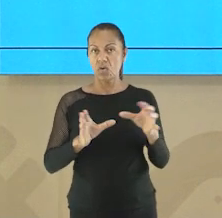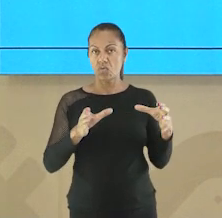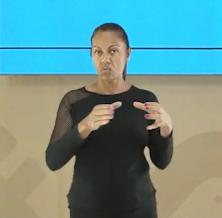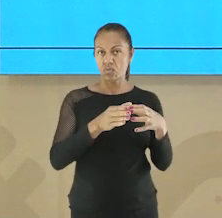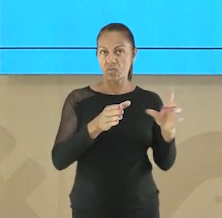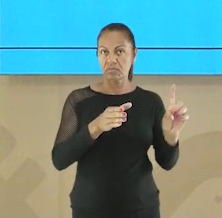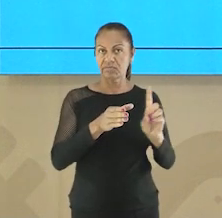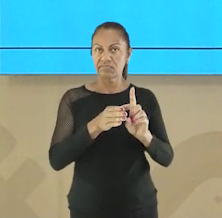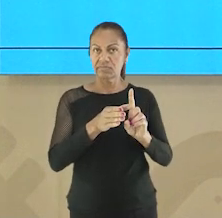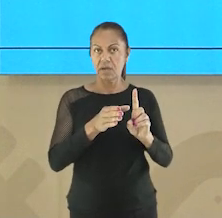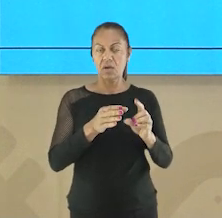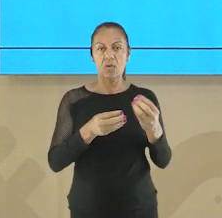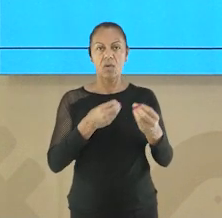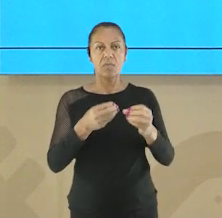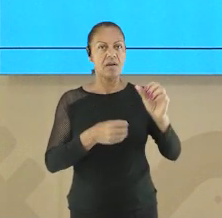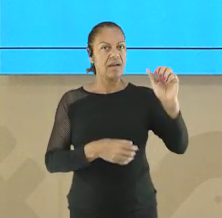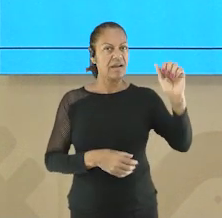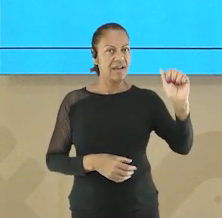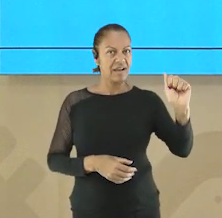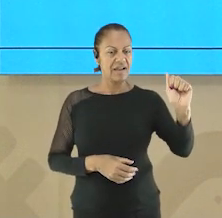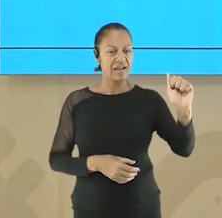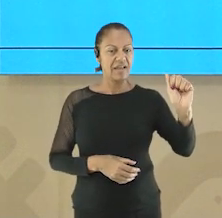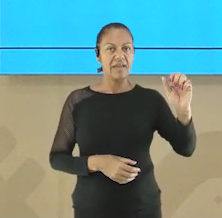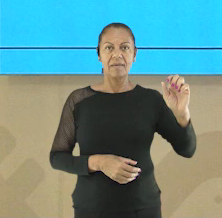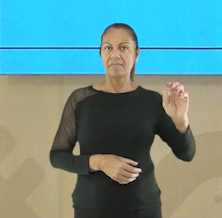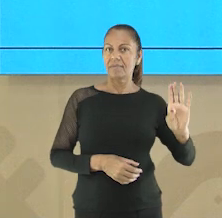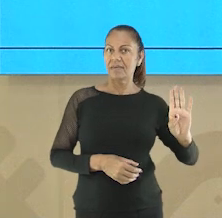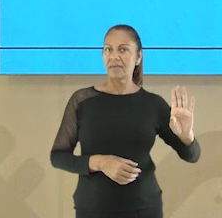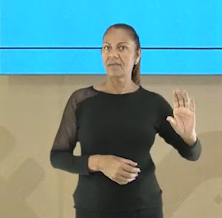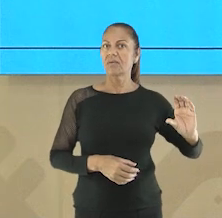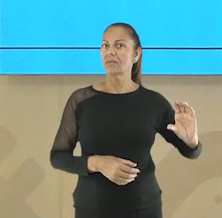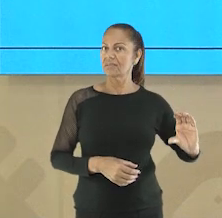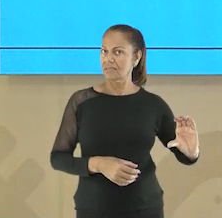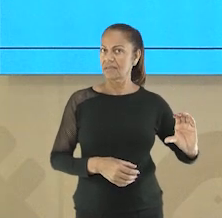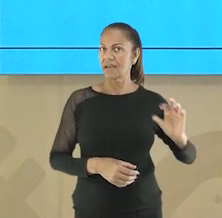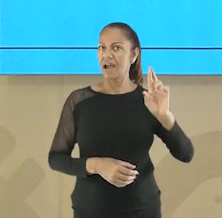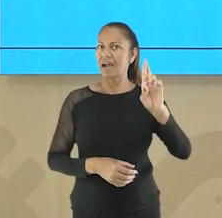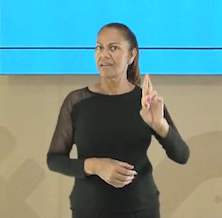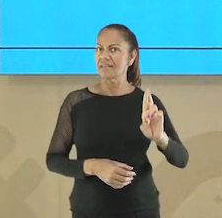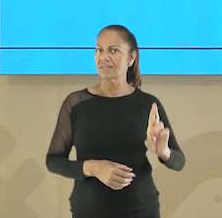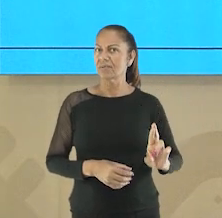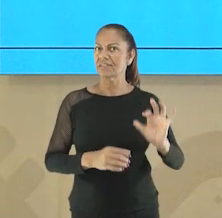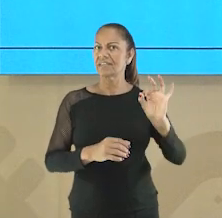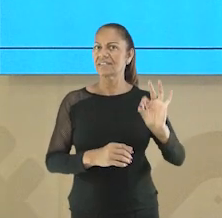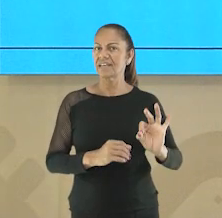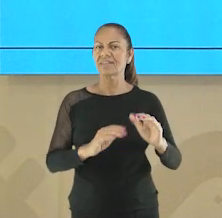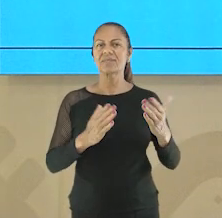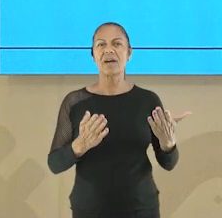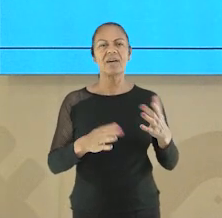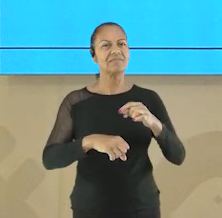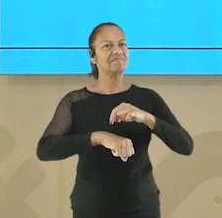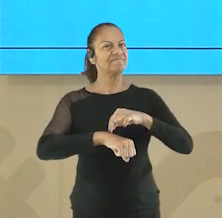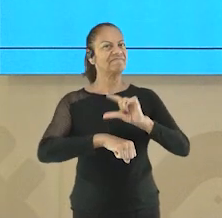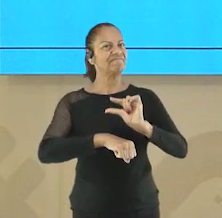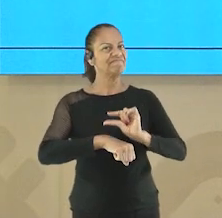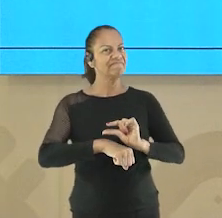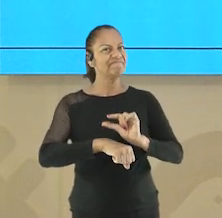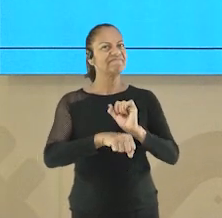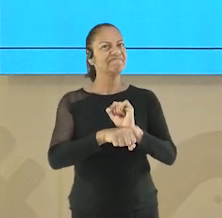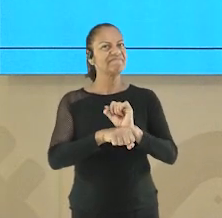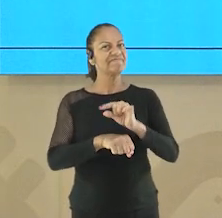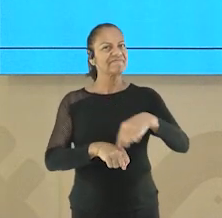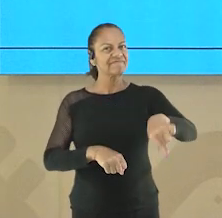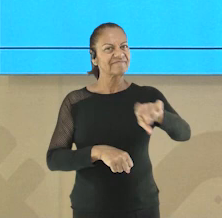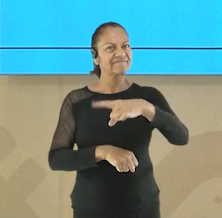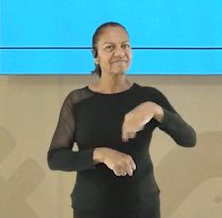equipe. Letra A. Letra B, P. Ou letra C, me.